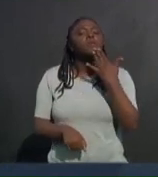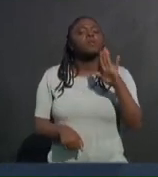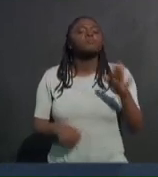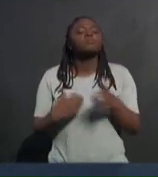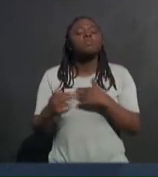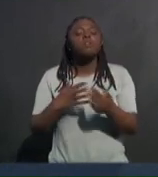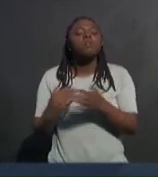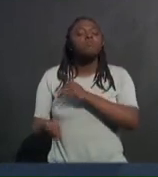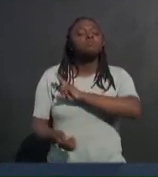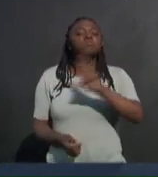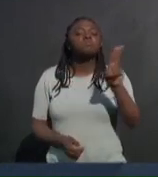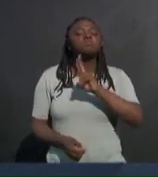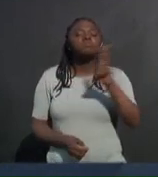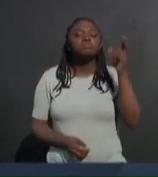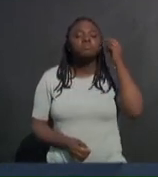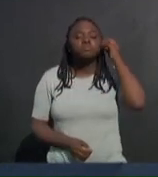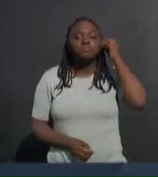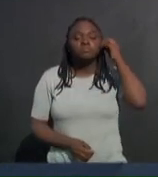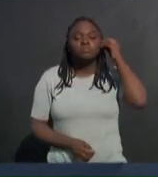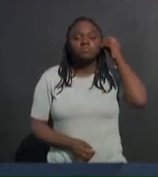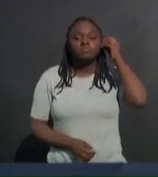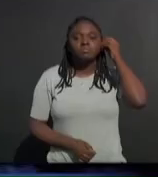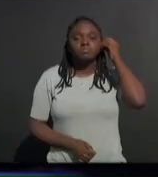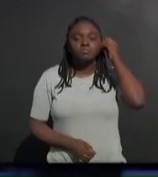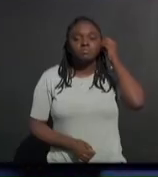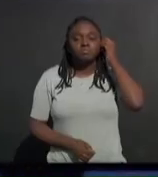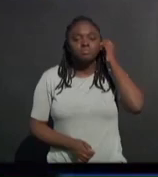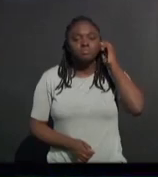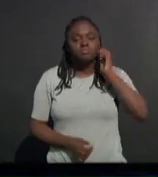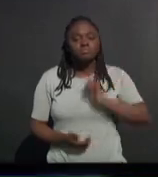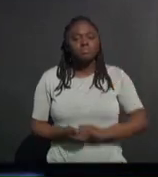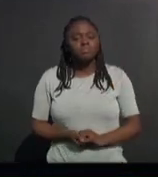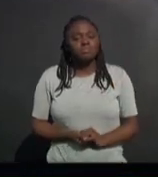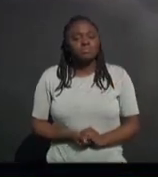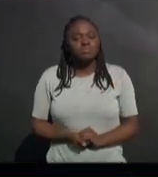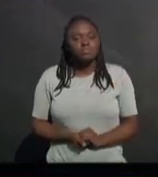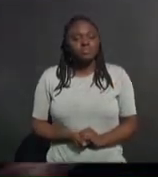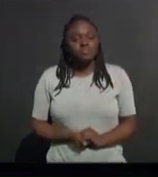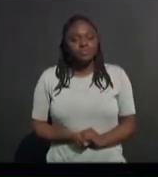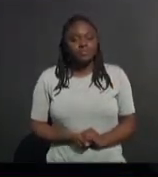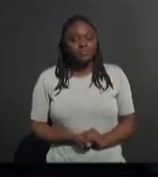um. Flor de quem? Que é?